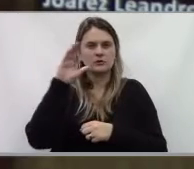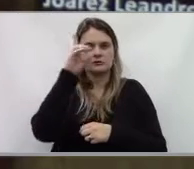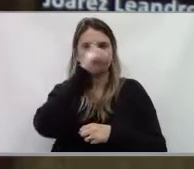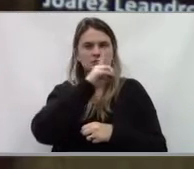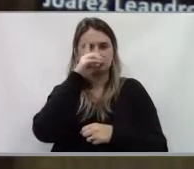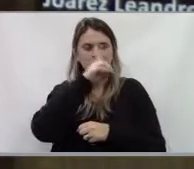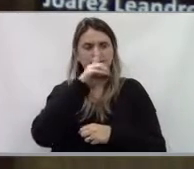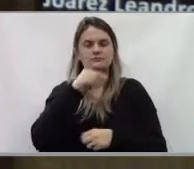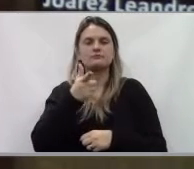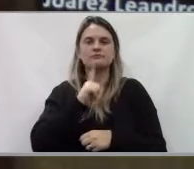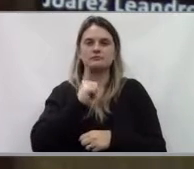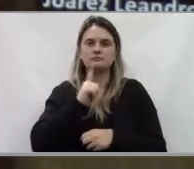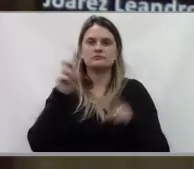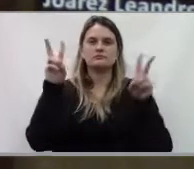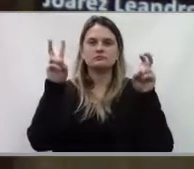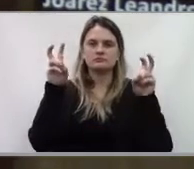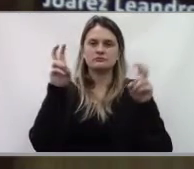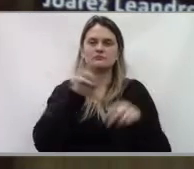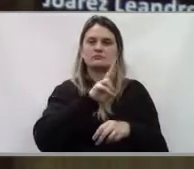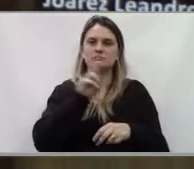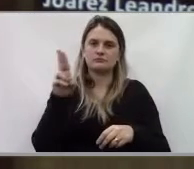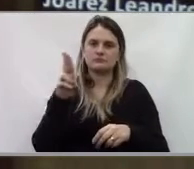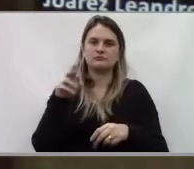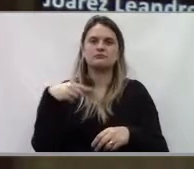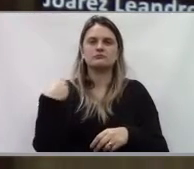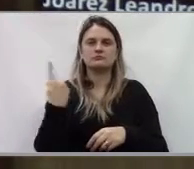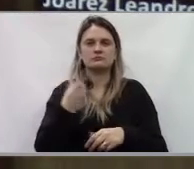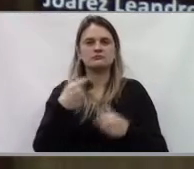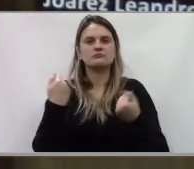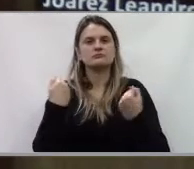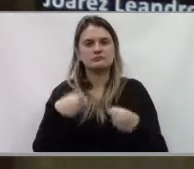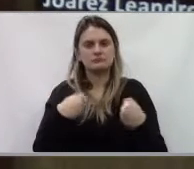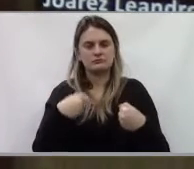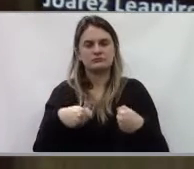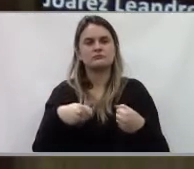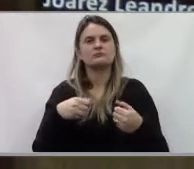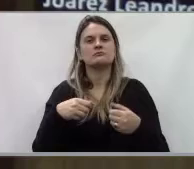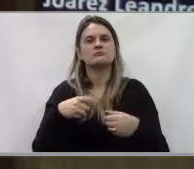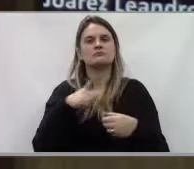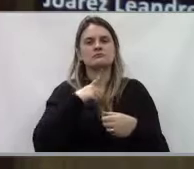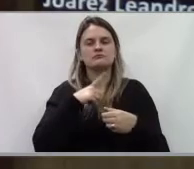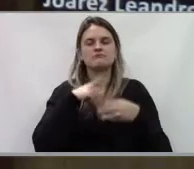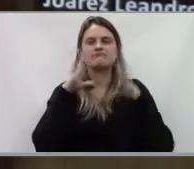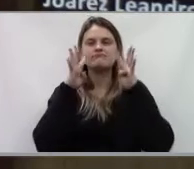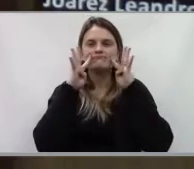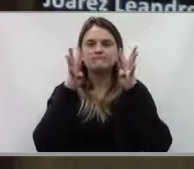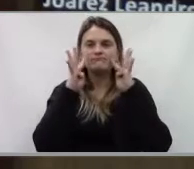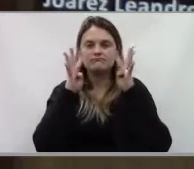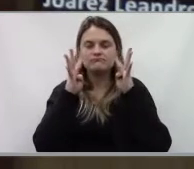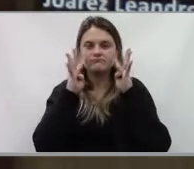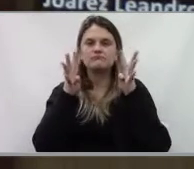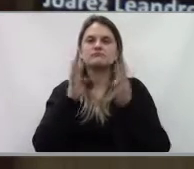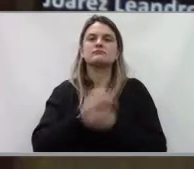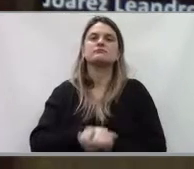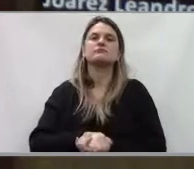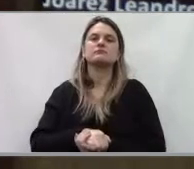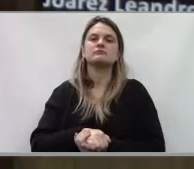domingo levou este tema e que nós precisamos, com certeza, estar muito, muito